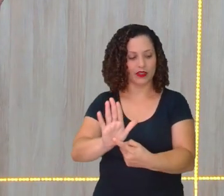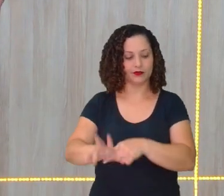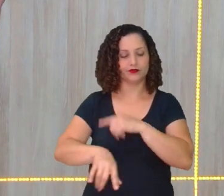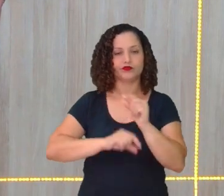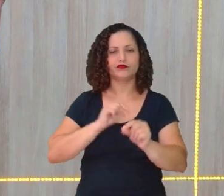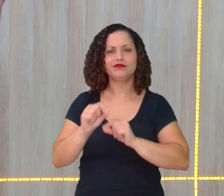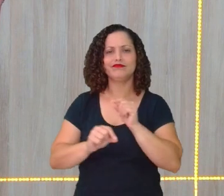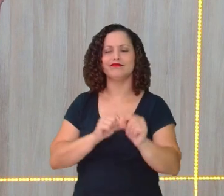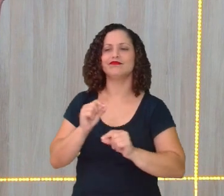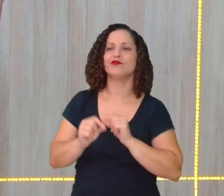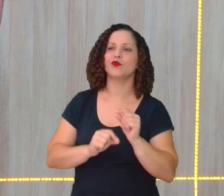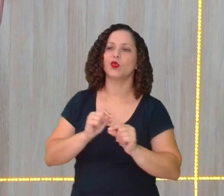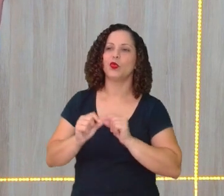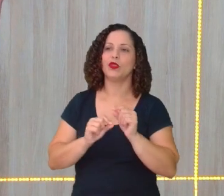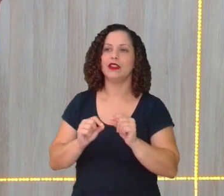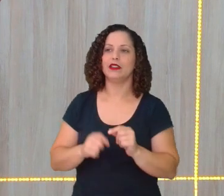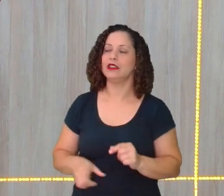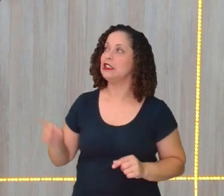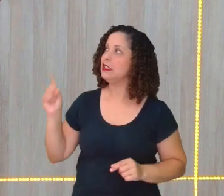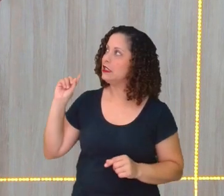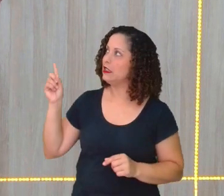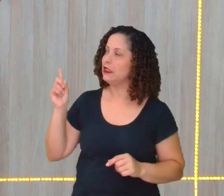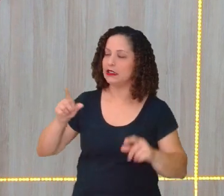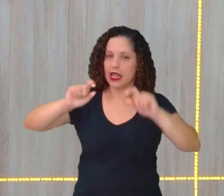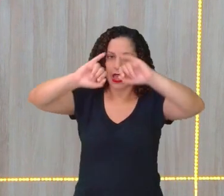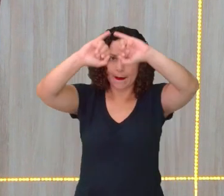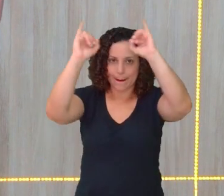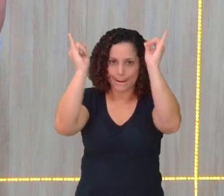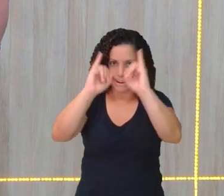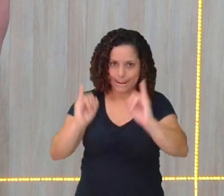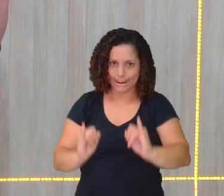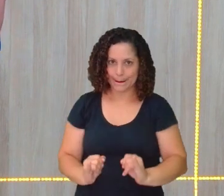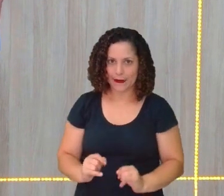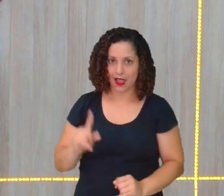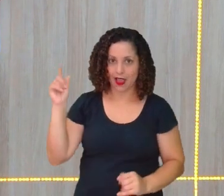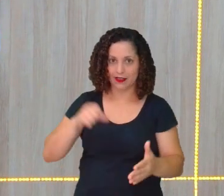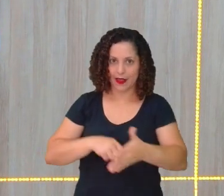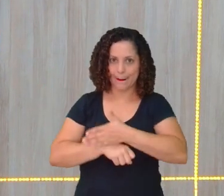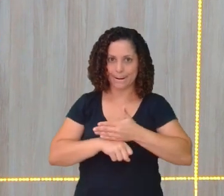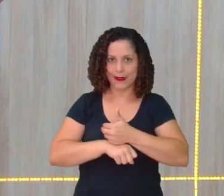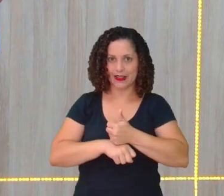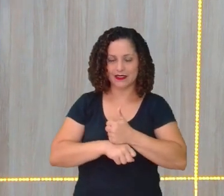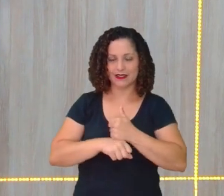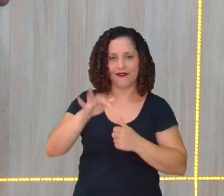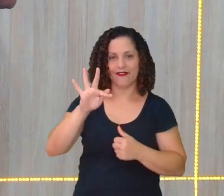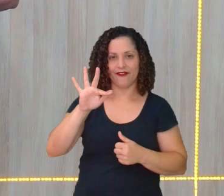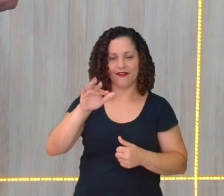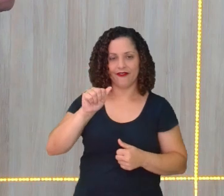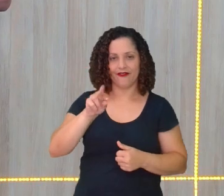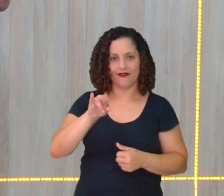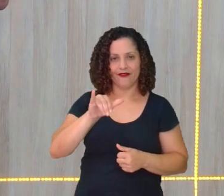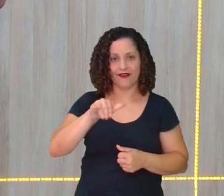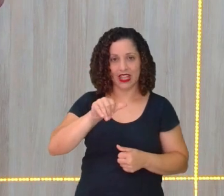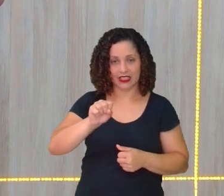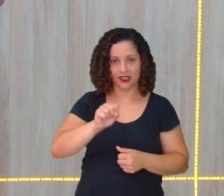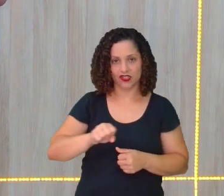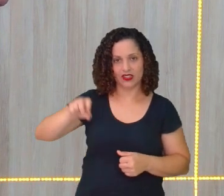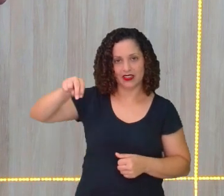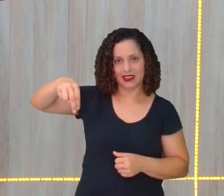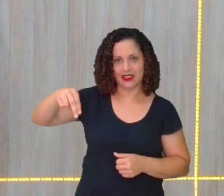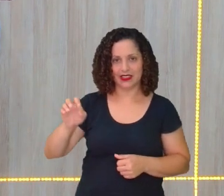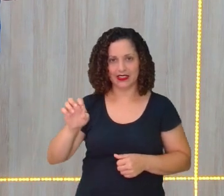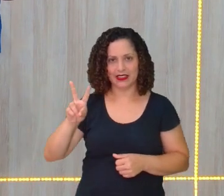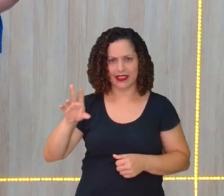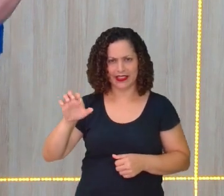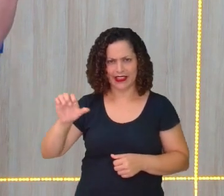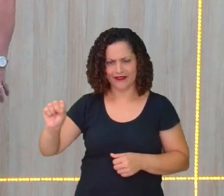né, é a questão de Burle Marx, lá na Praça Farias Neves, viu, gente? E aí eu acho que pela primeira foto e com essa aqui, vocês